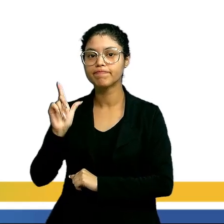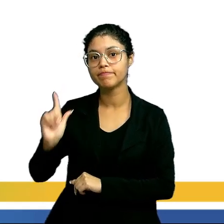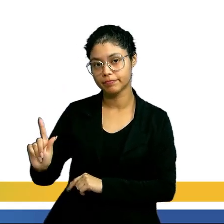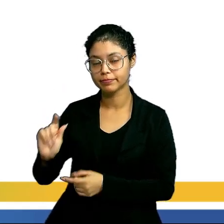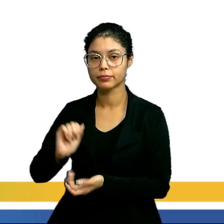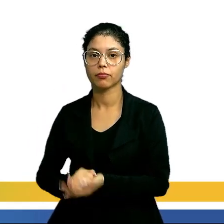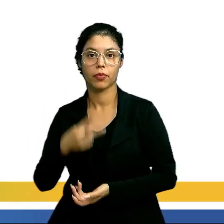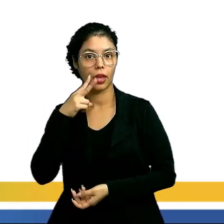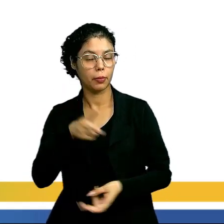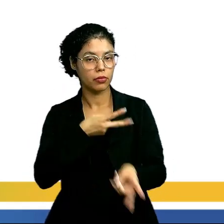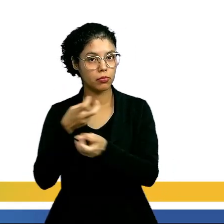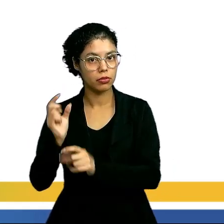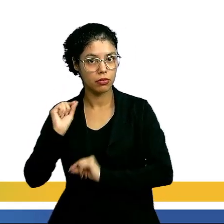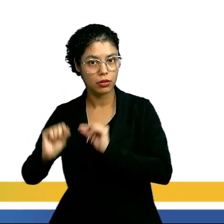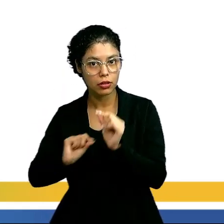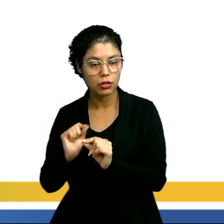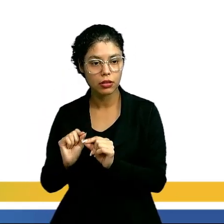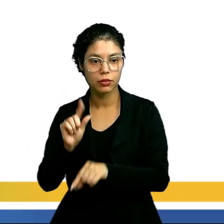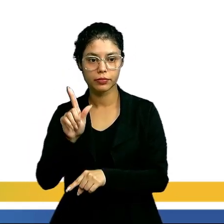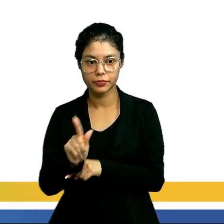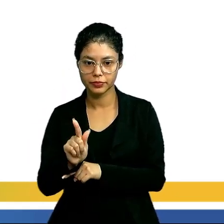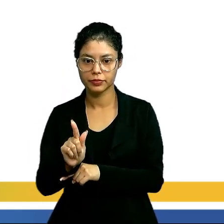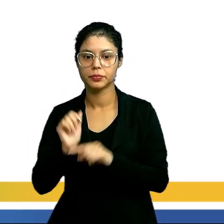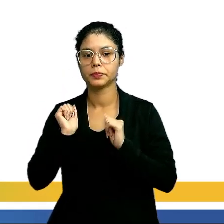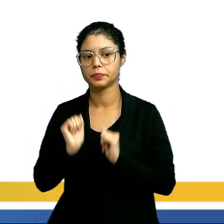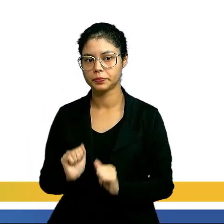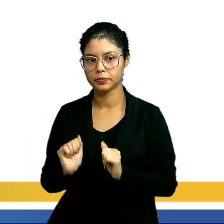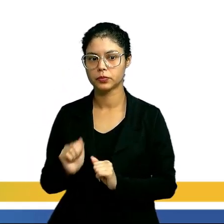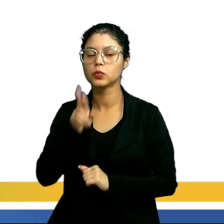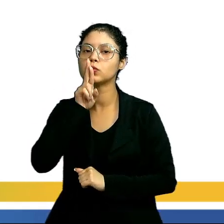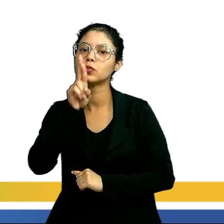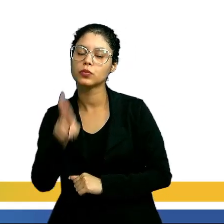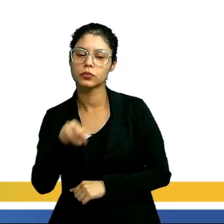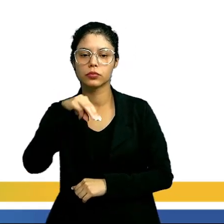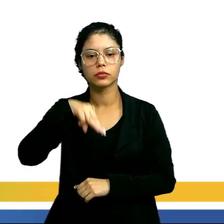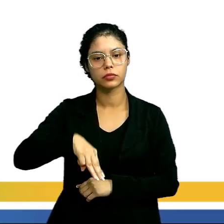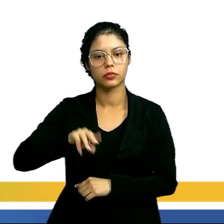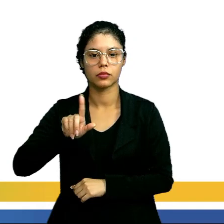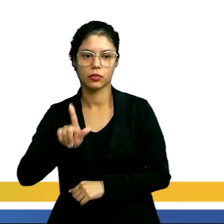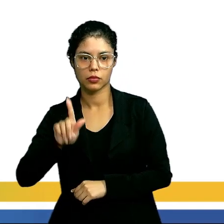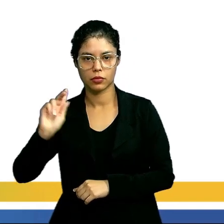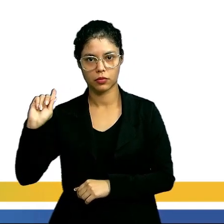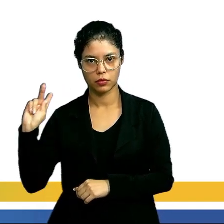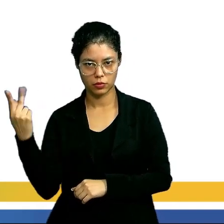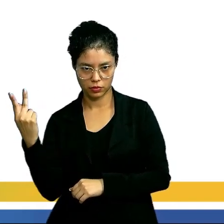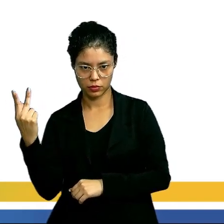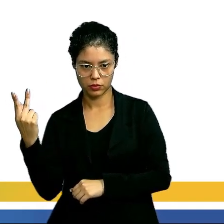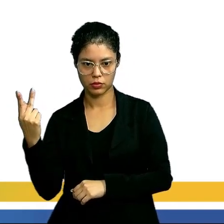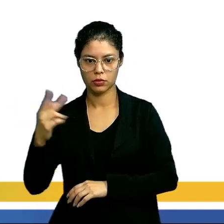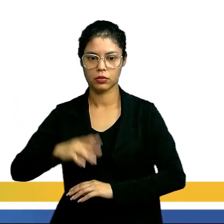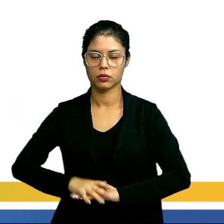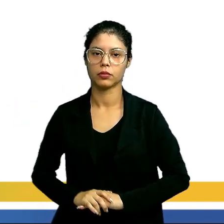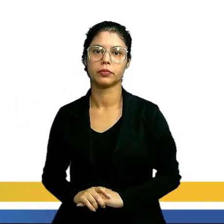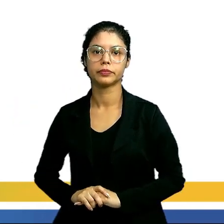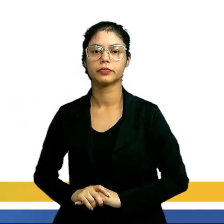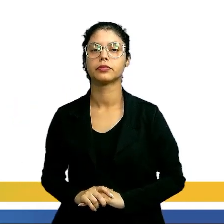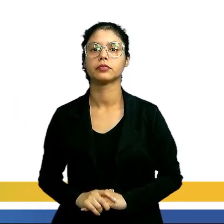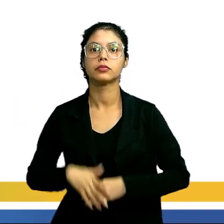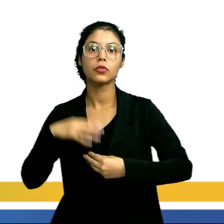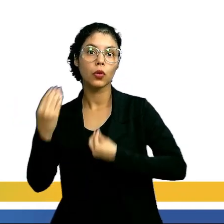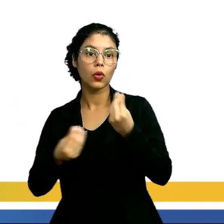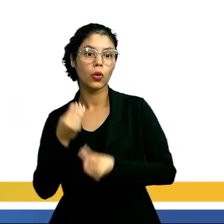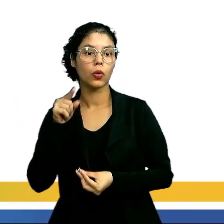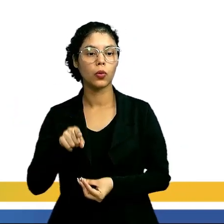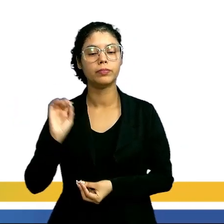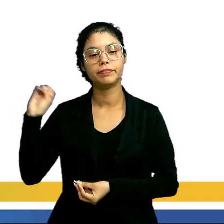gravitacional, observamos que a energia potencial gravitacional ela pode ser calculada como sendo a massa vezes a gravidade vezes a altura. Como